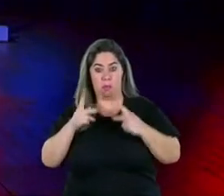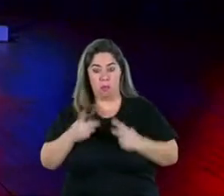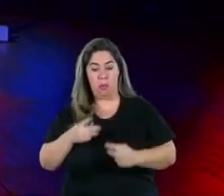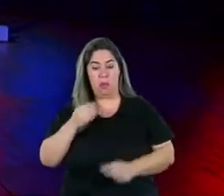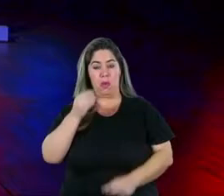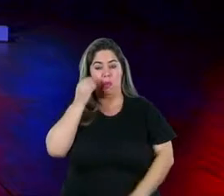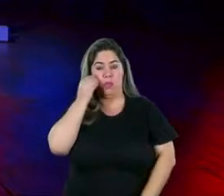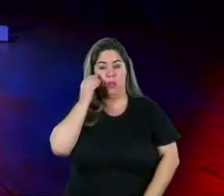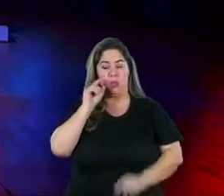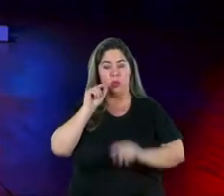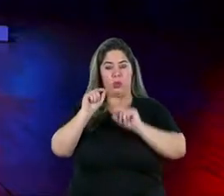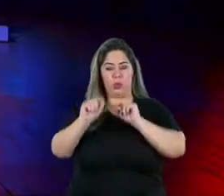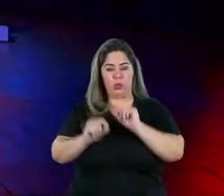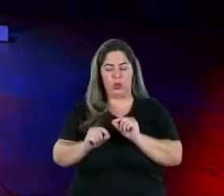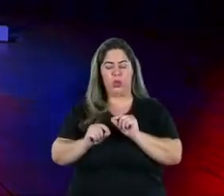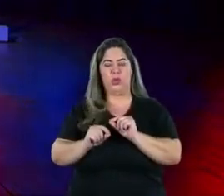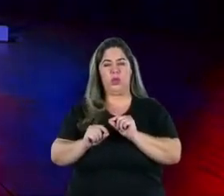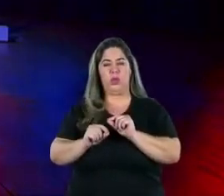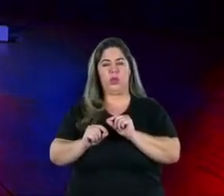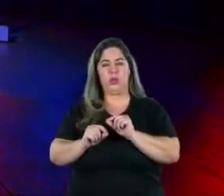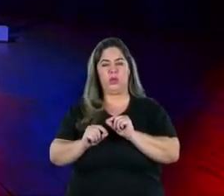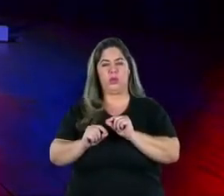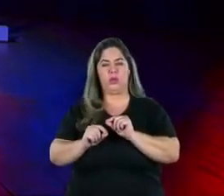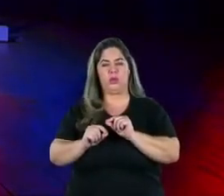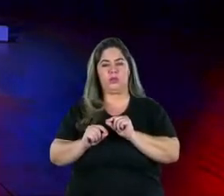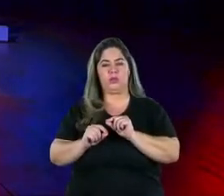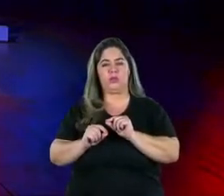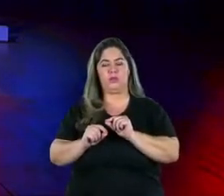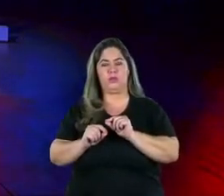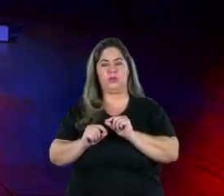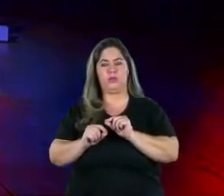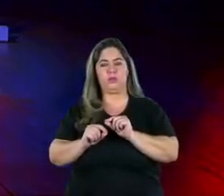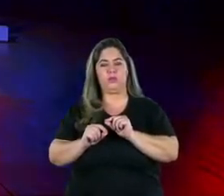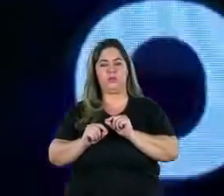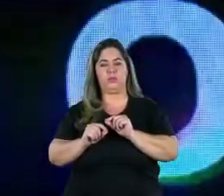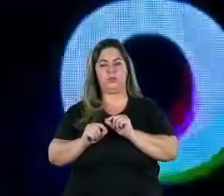insiste em pagar sempre o mesmo sapo.